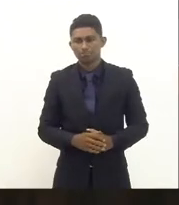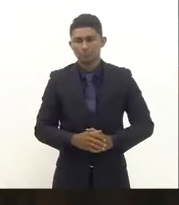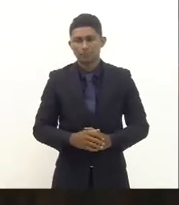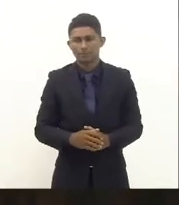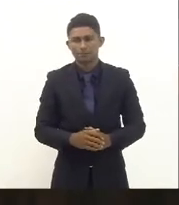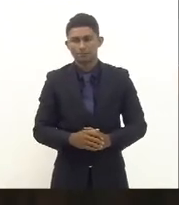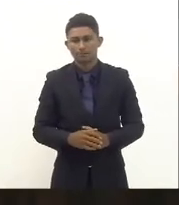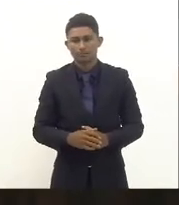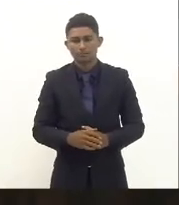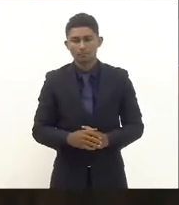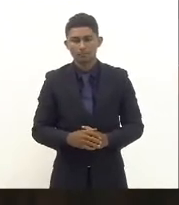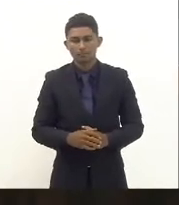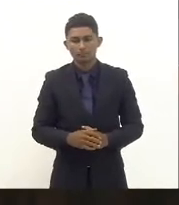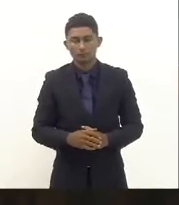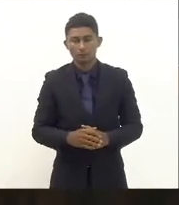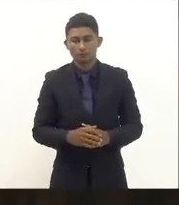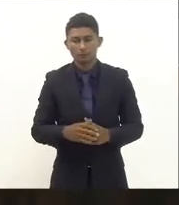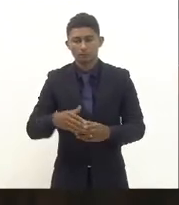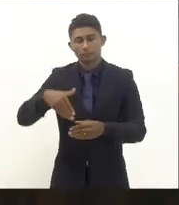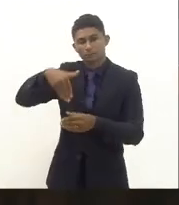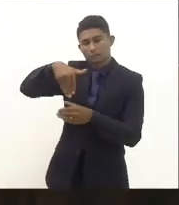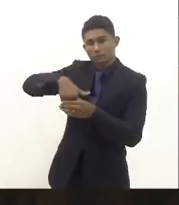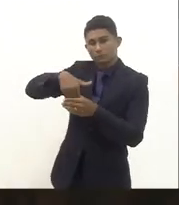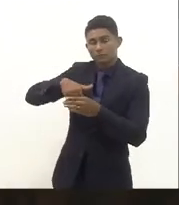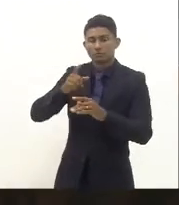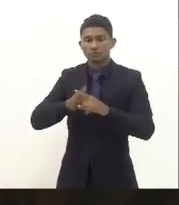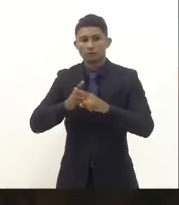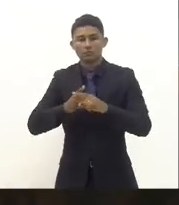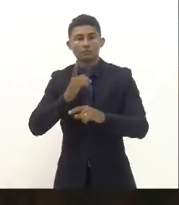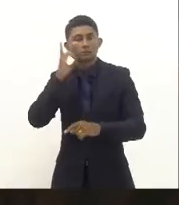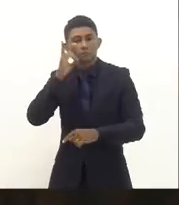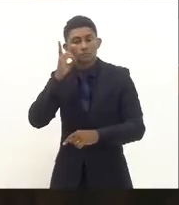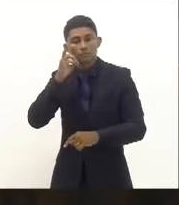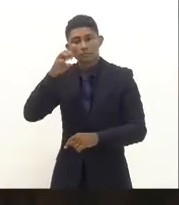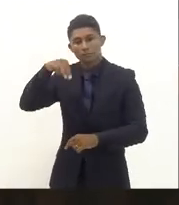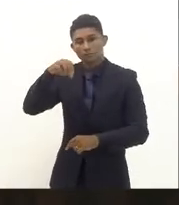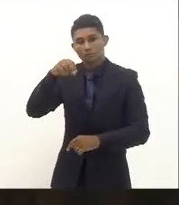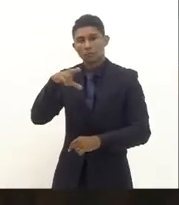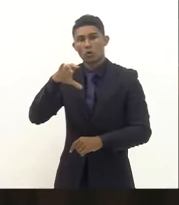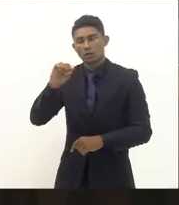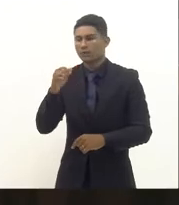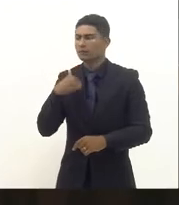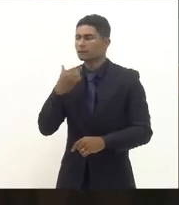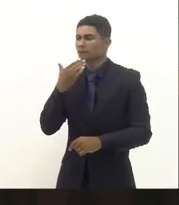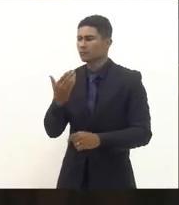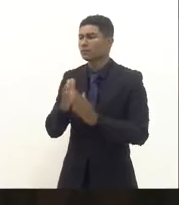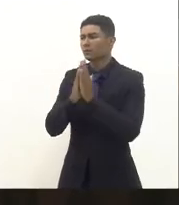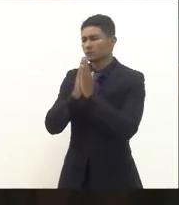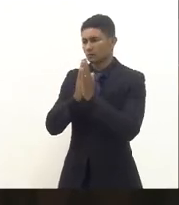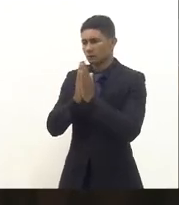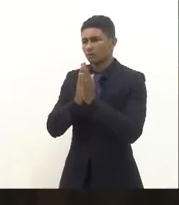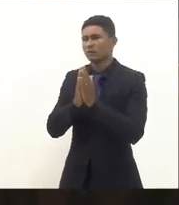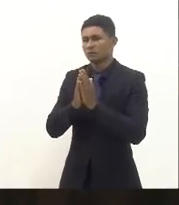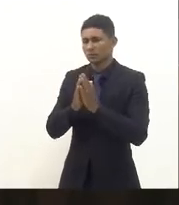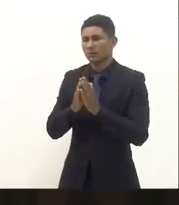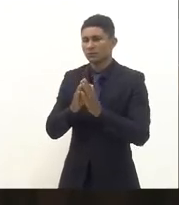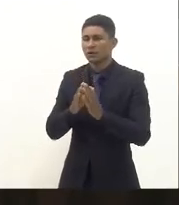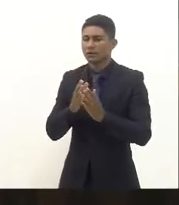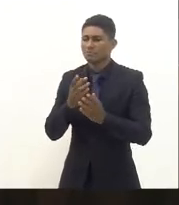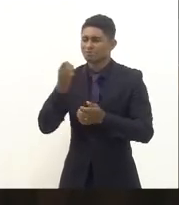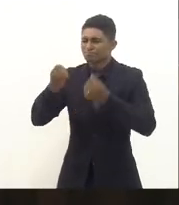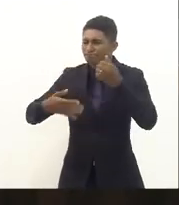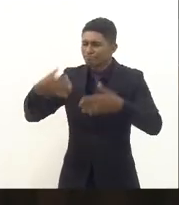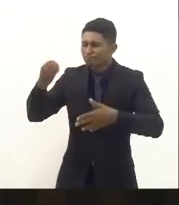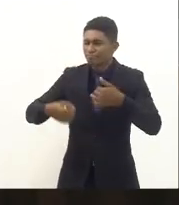próximo para declaração de voto de voto Deputado da Mônica só pediria que a declaração de voz fosse mais curta